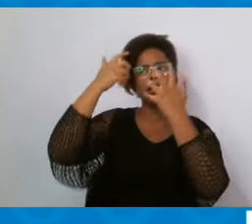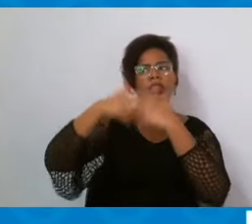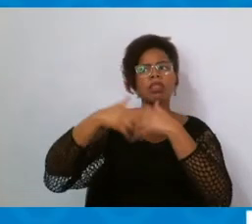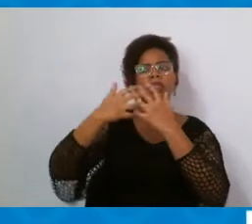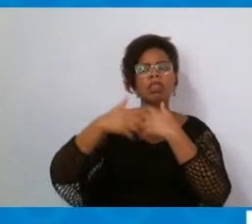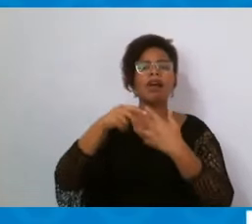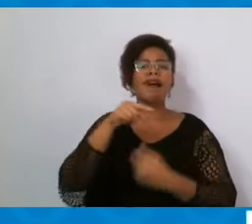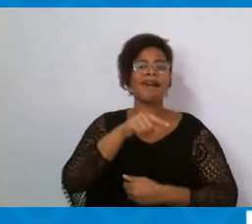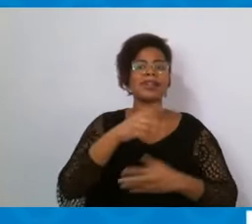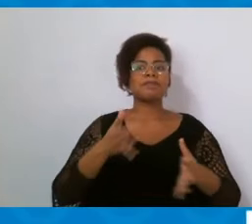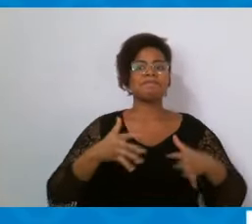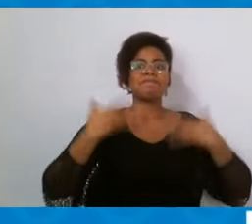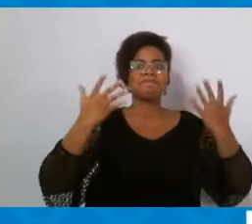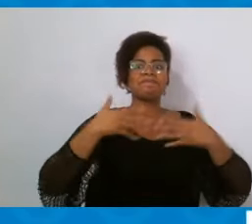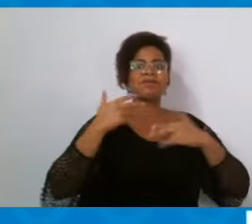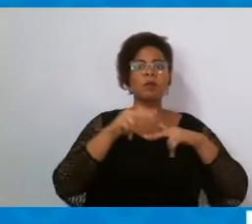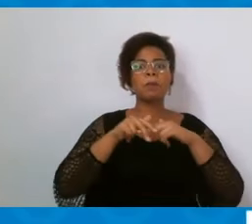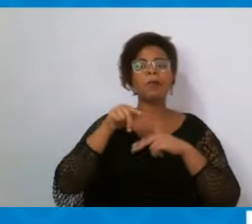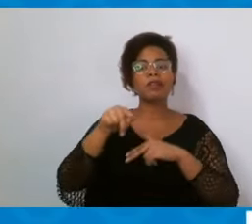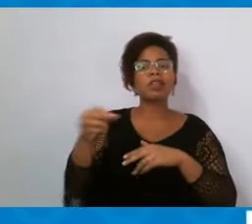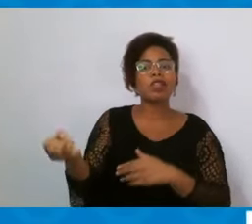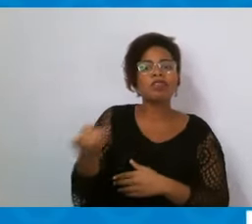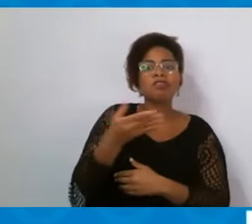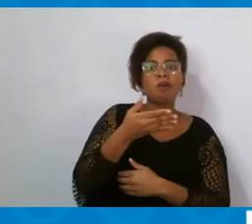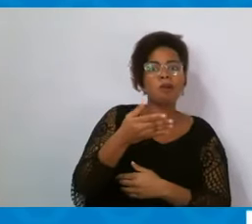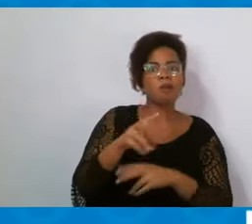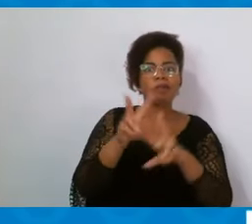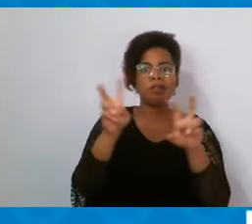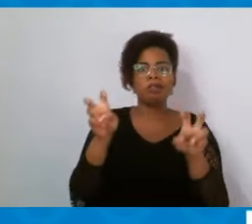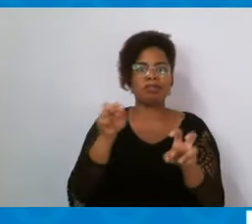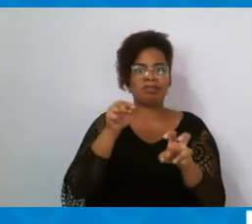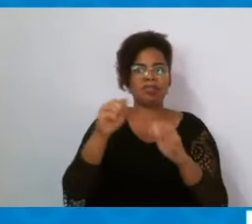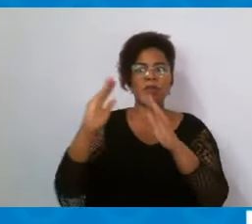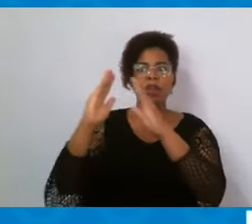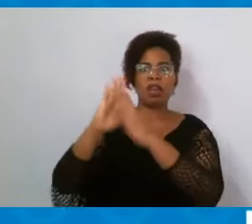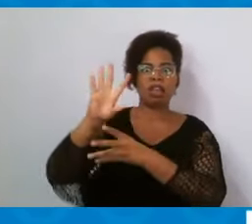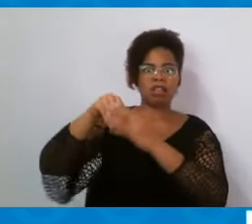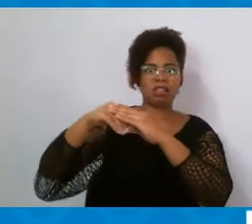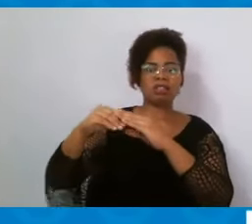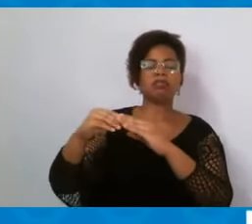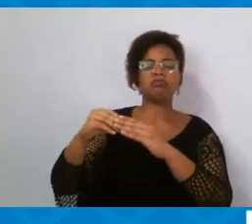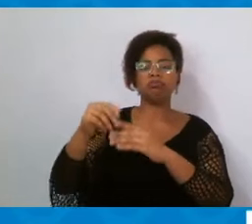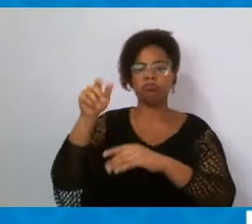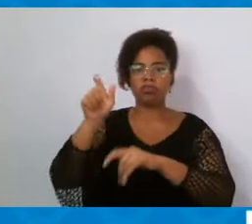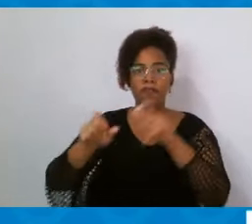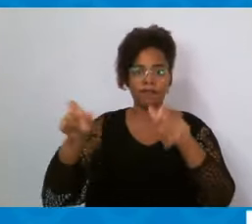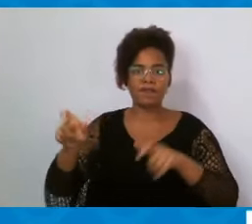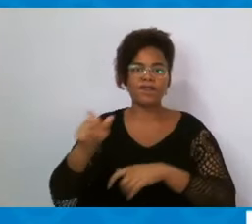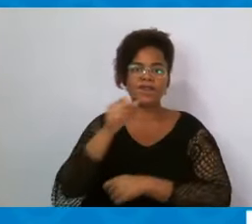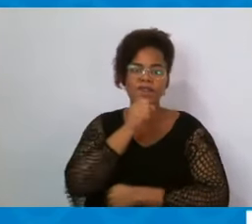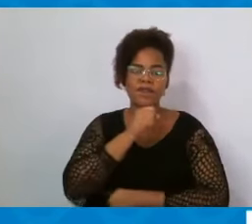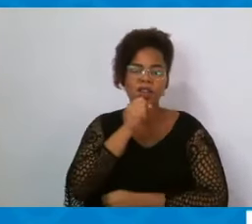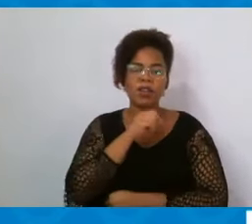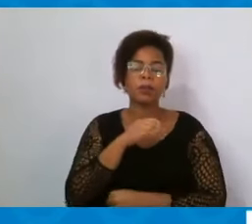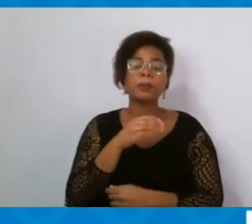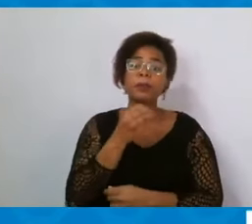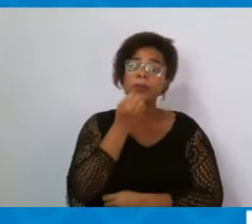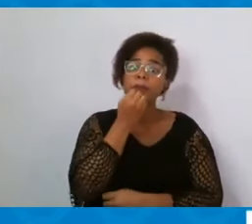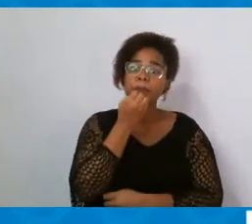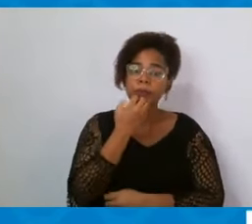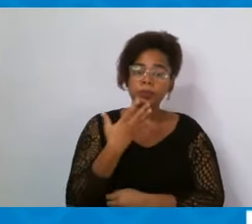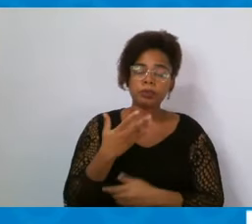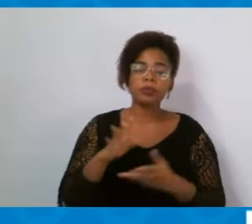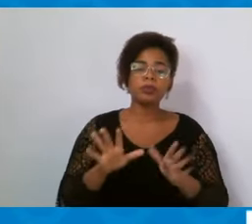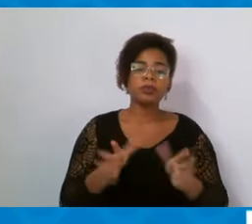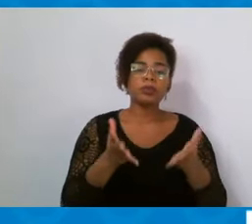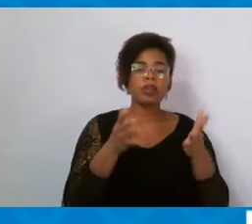Observem que os conteúdos das coisas, eles vão entrando a serviço da construção dos artefatos